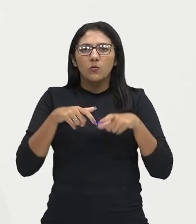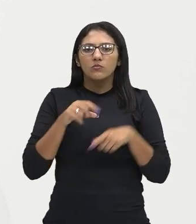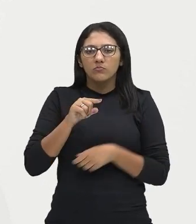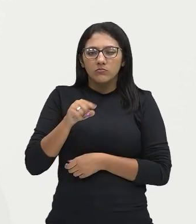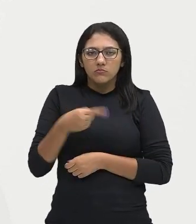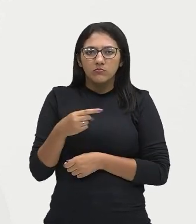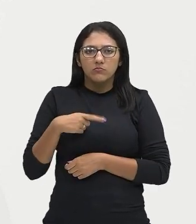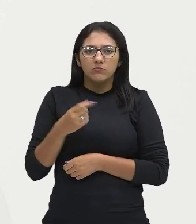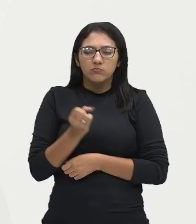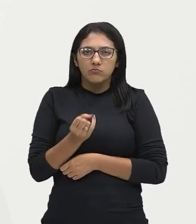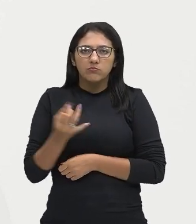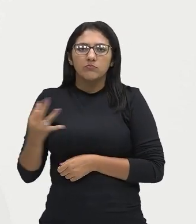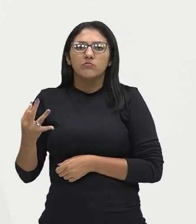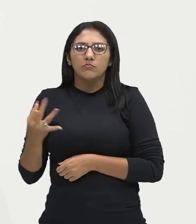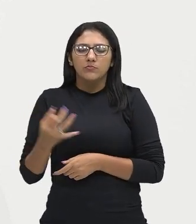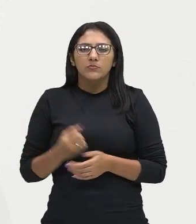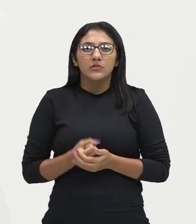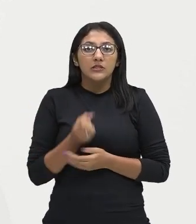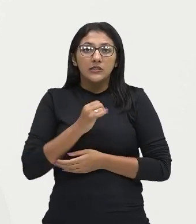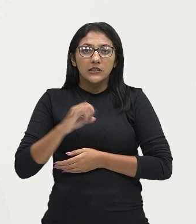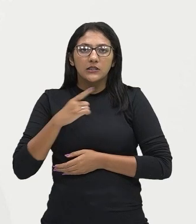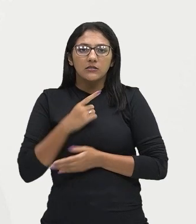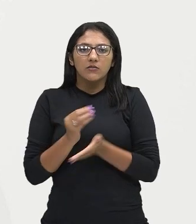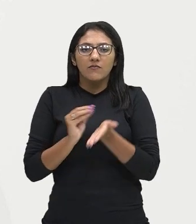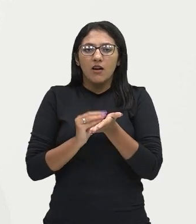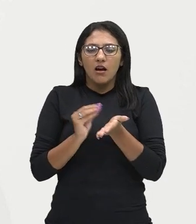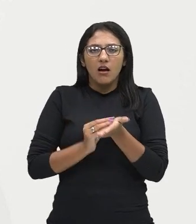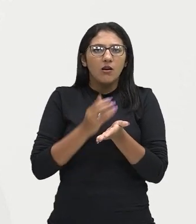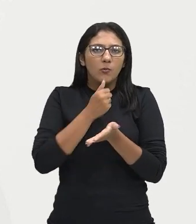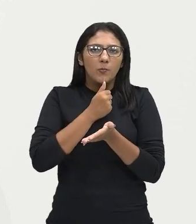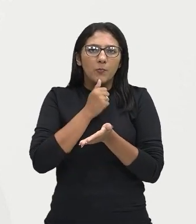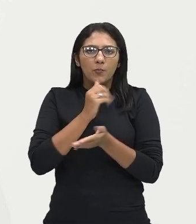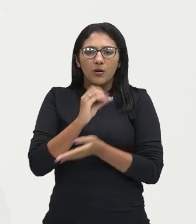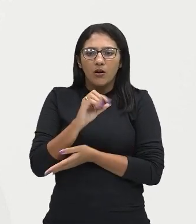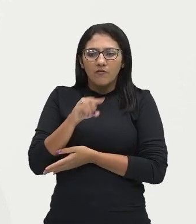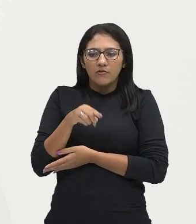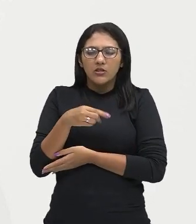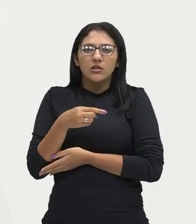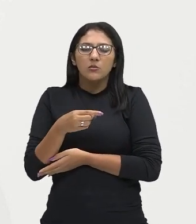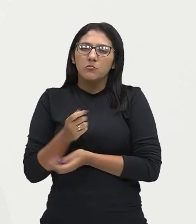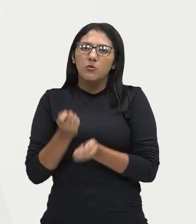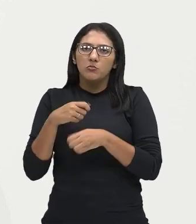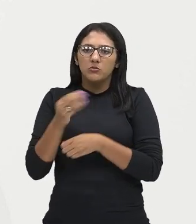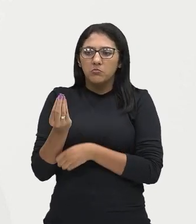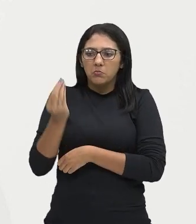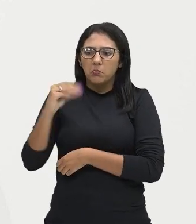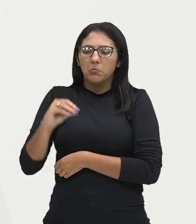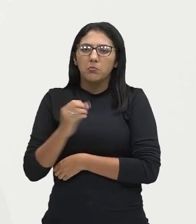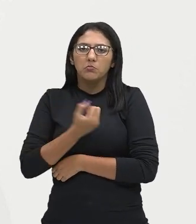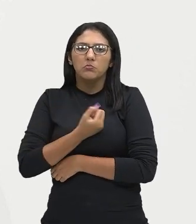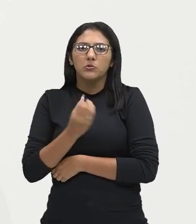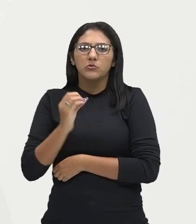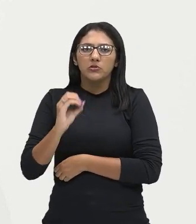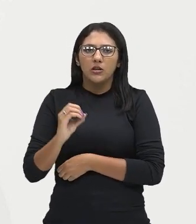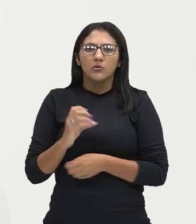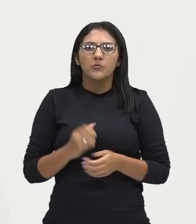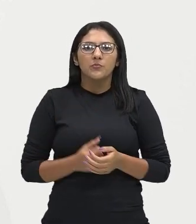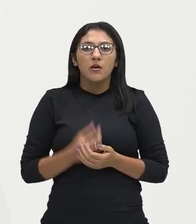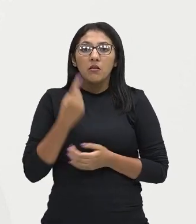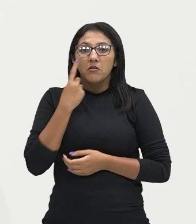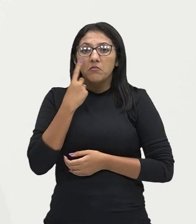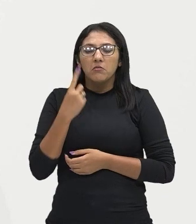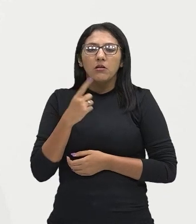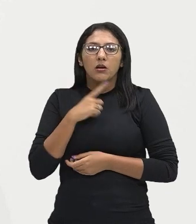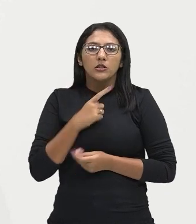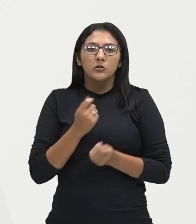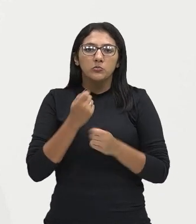iguais. E aí, quando tiver faltando casas decimais, a gente completa com 0. Olha aqui o exemplo. 1,4 deve